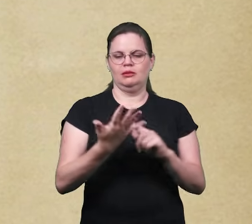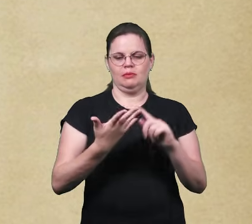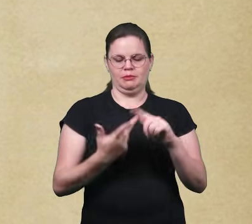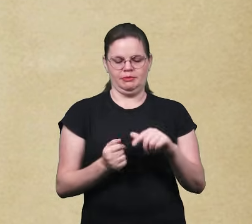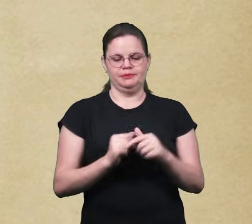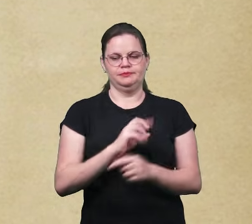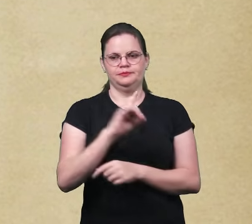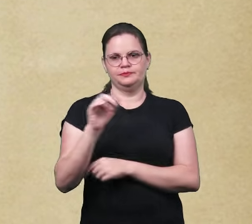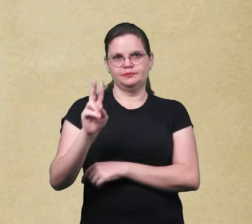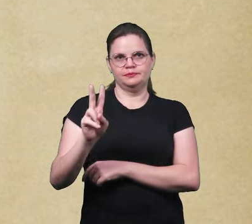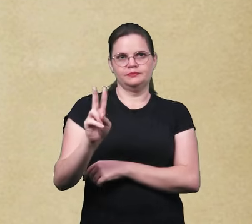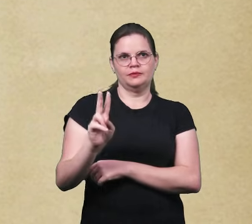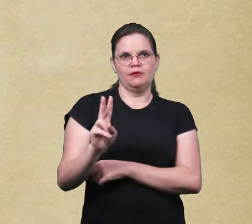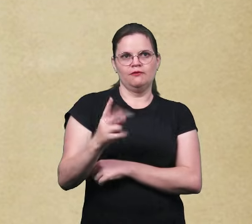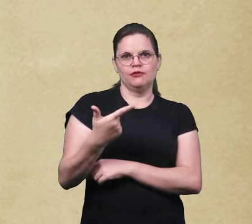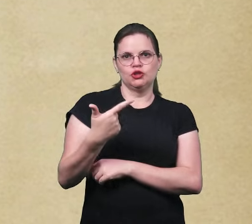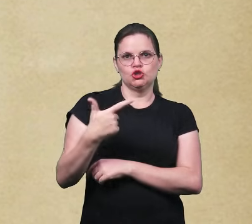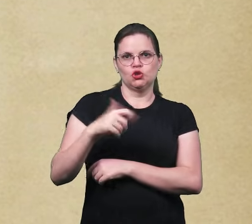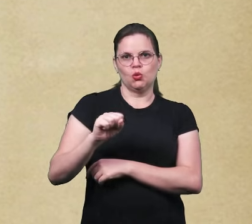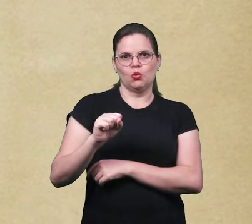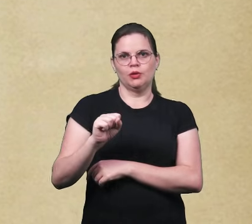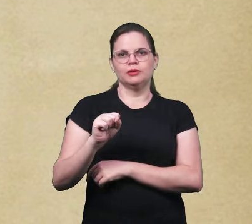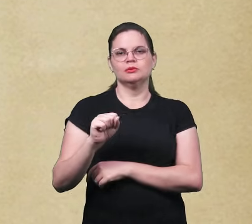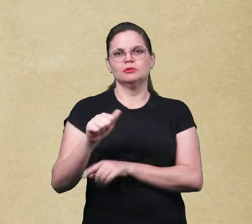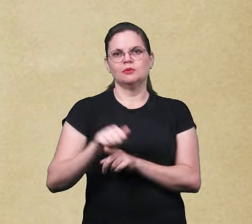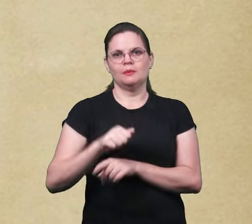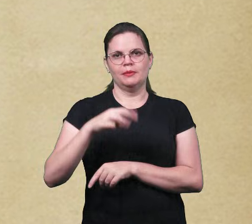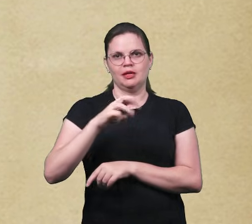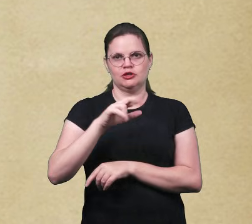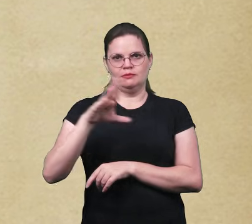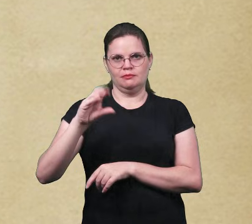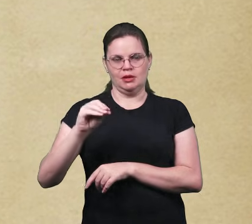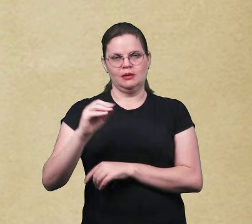de maio de 1462,